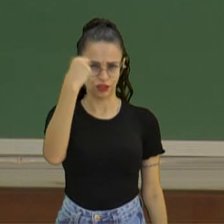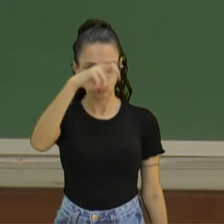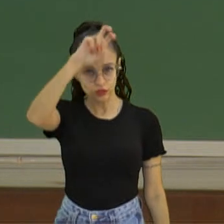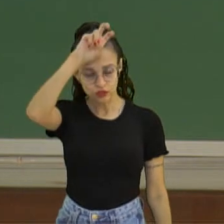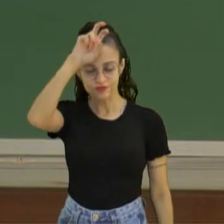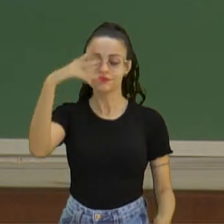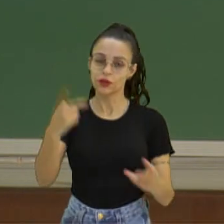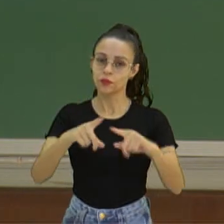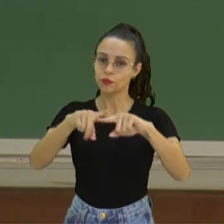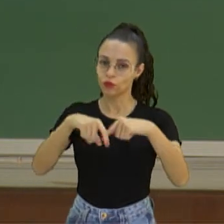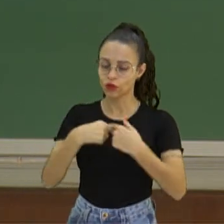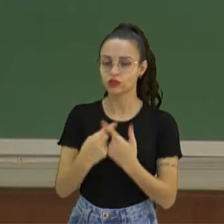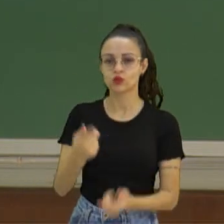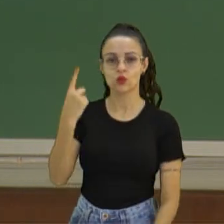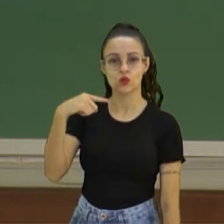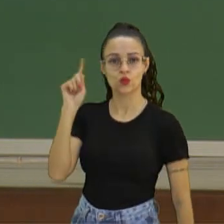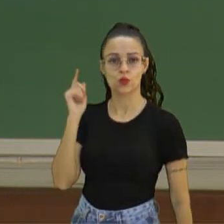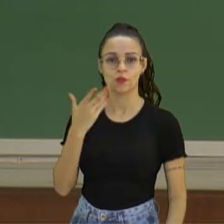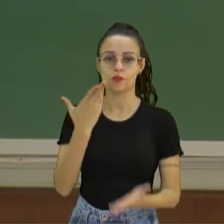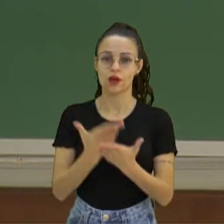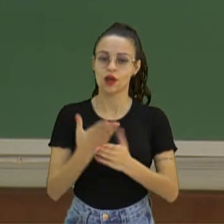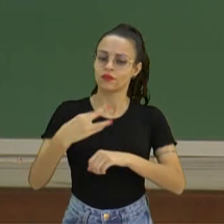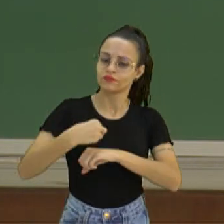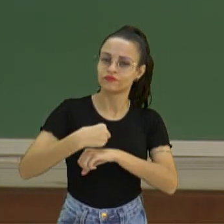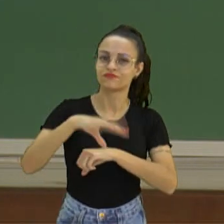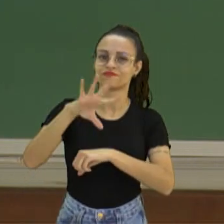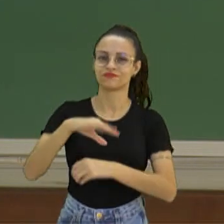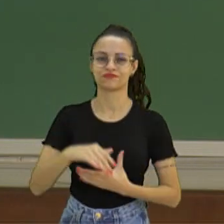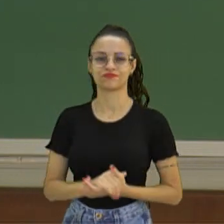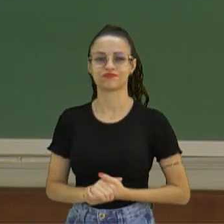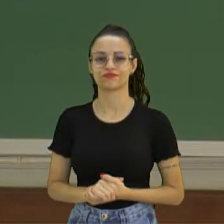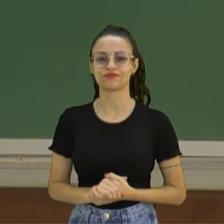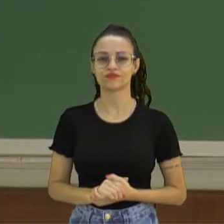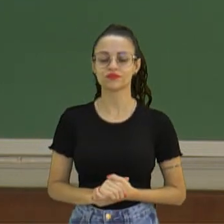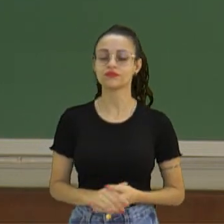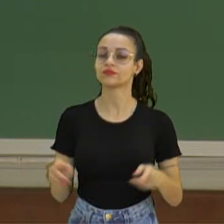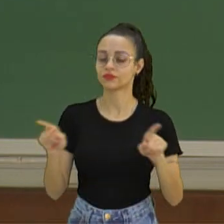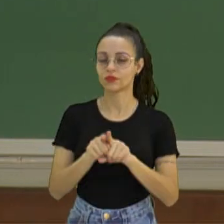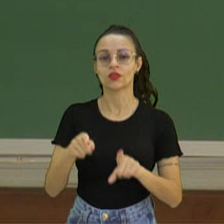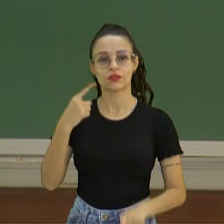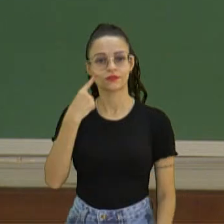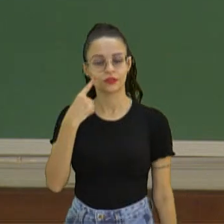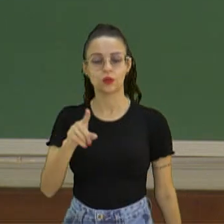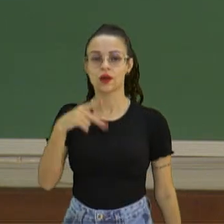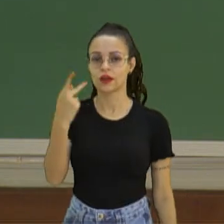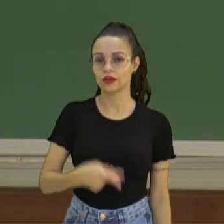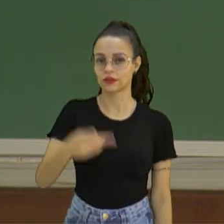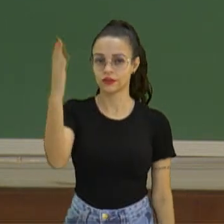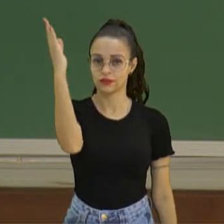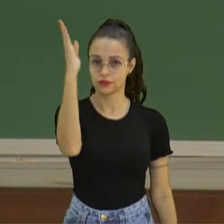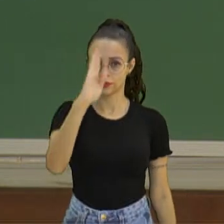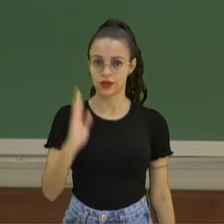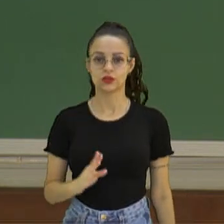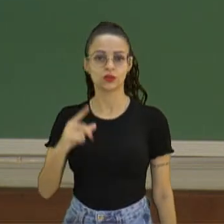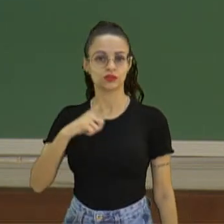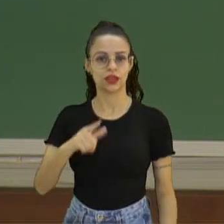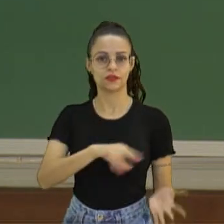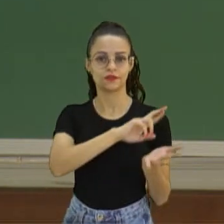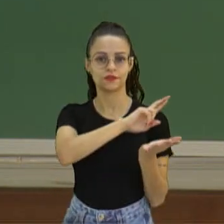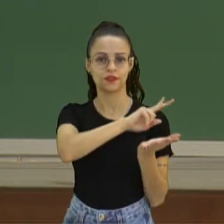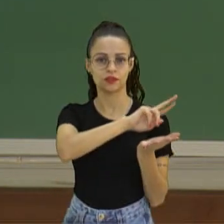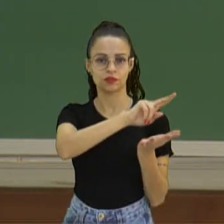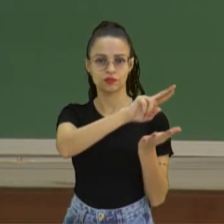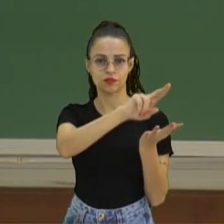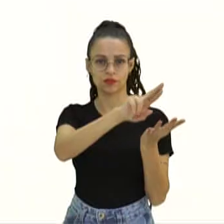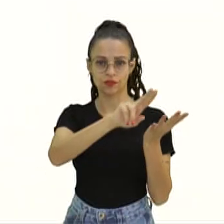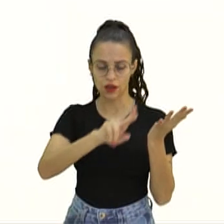aula passada nós trouxemos este conhecimento Nós também descobrimos que No Brasil existem várias religiões